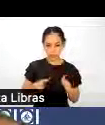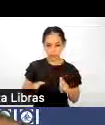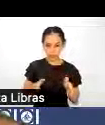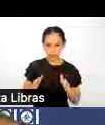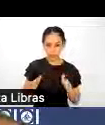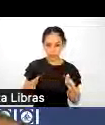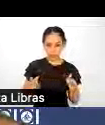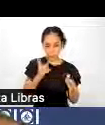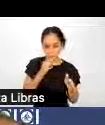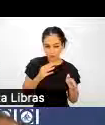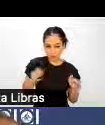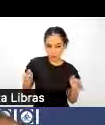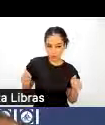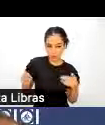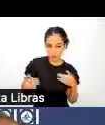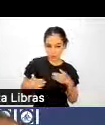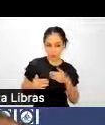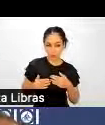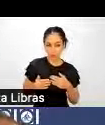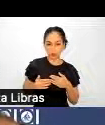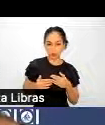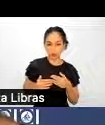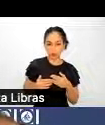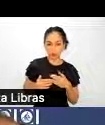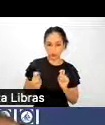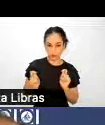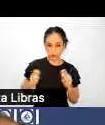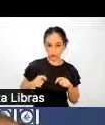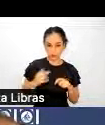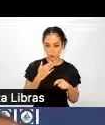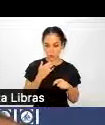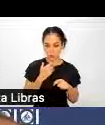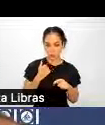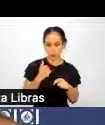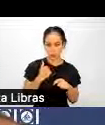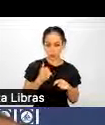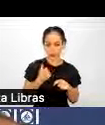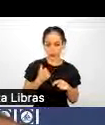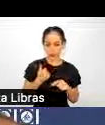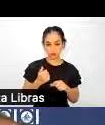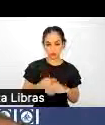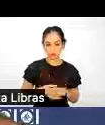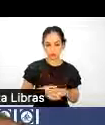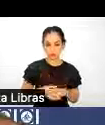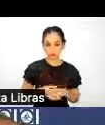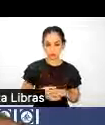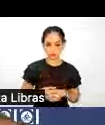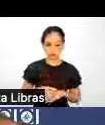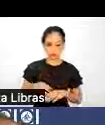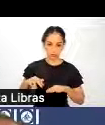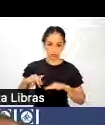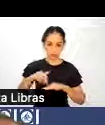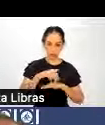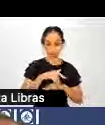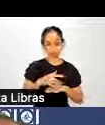são reduzidas na largura para melhorar a travessia dá mais